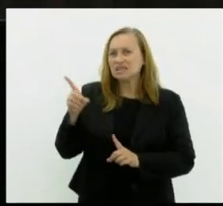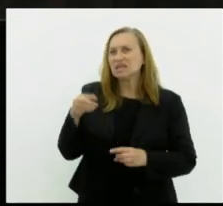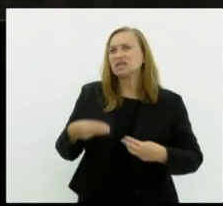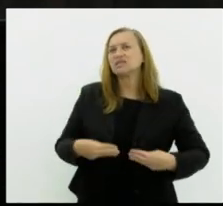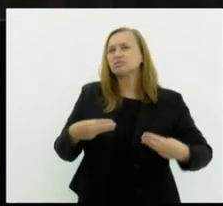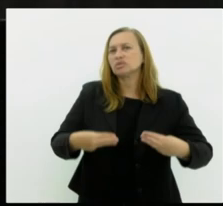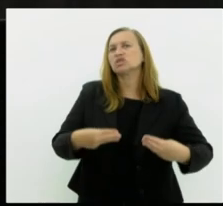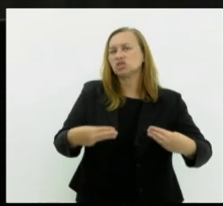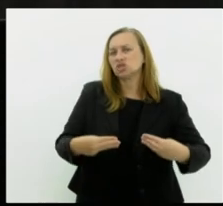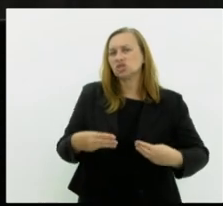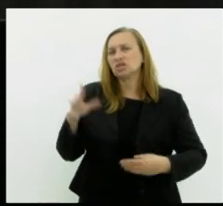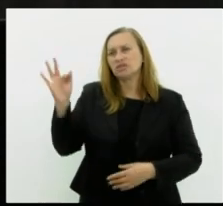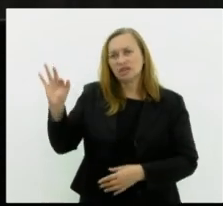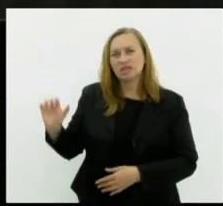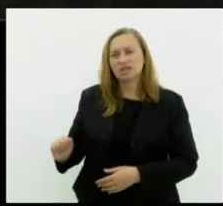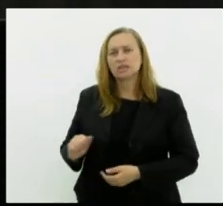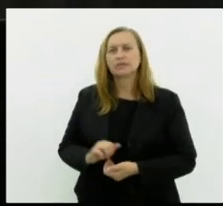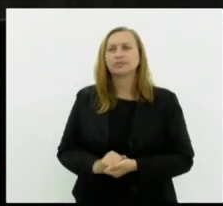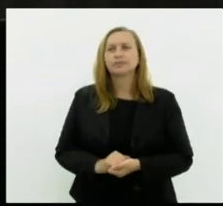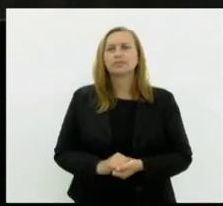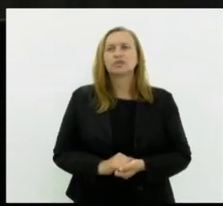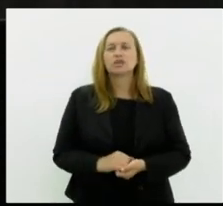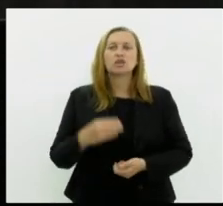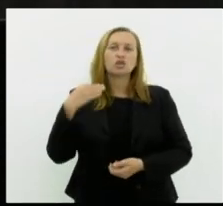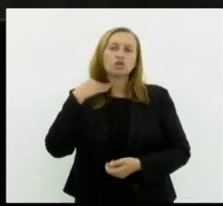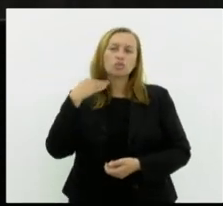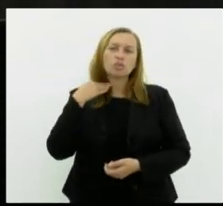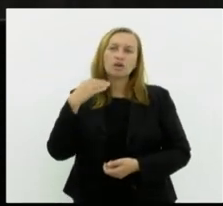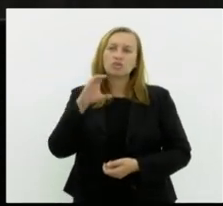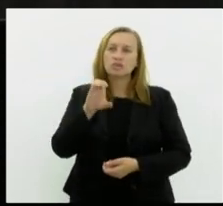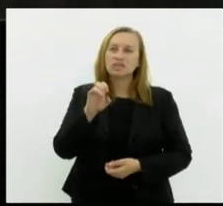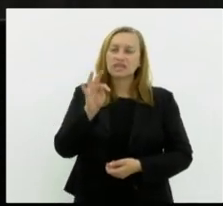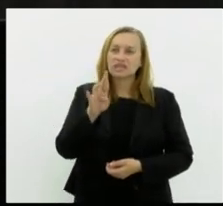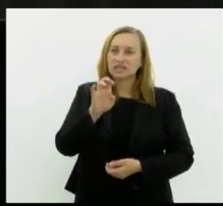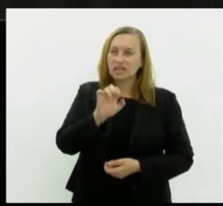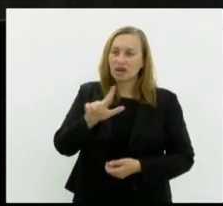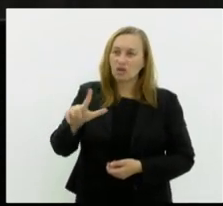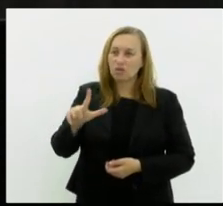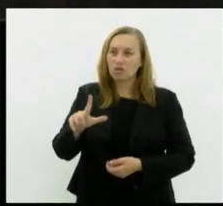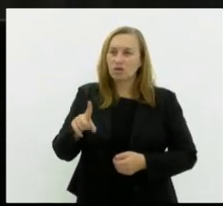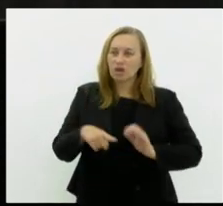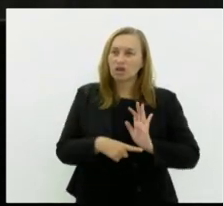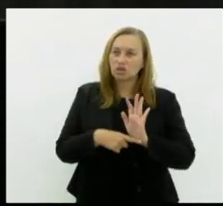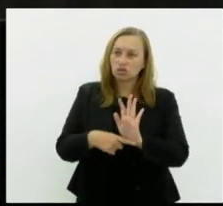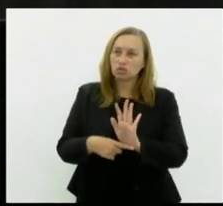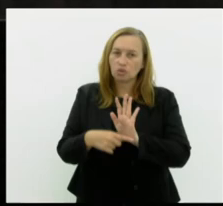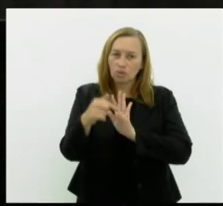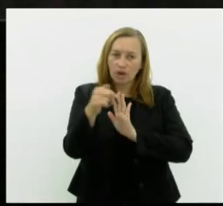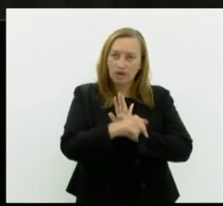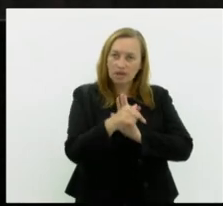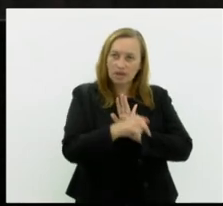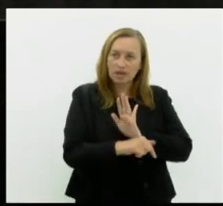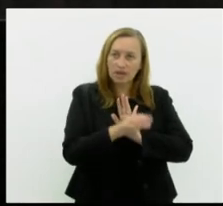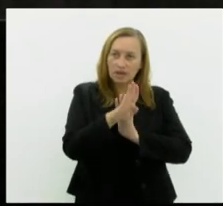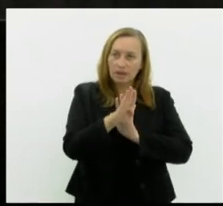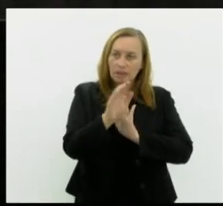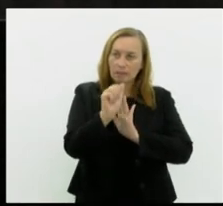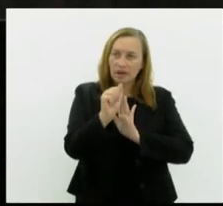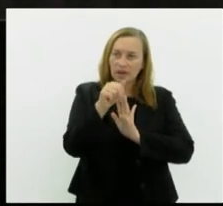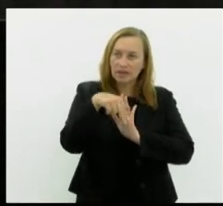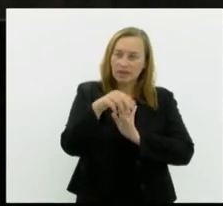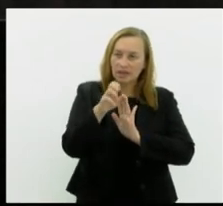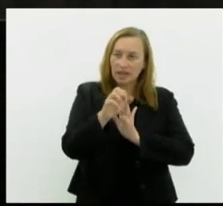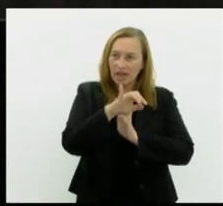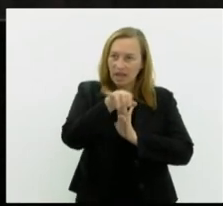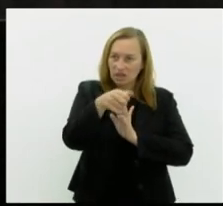ministro da Fazenda. E o Banco Central fez a intervenção aqui no Banerje, porque o Banerje estava em vermelho,